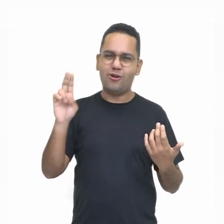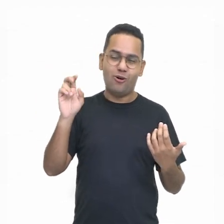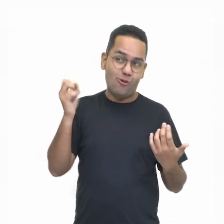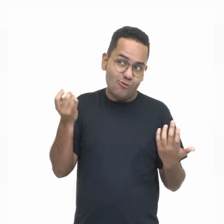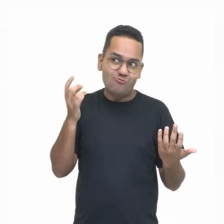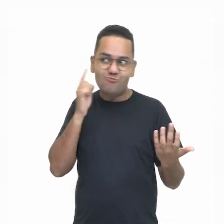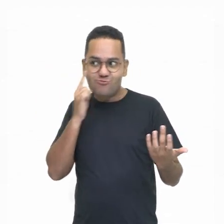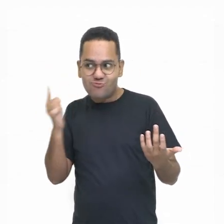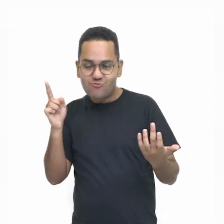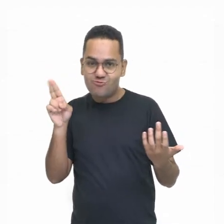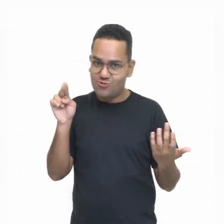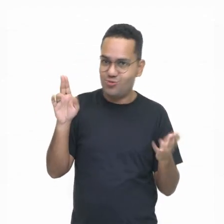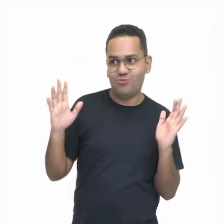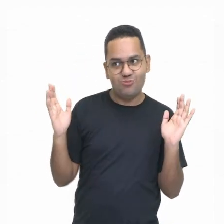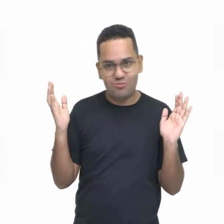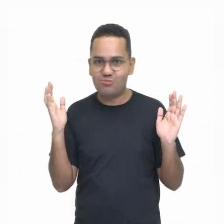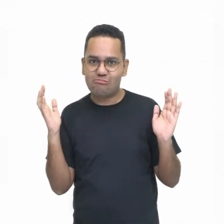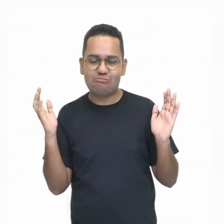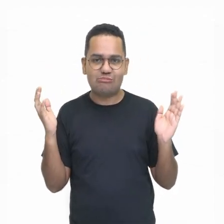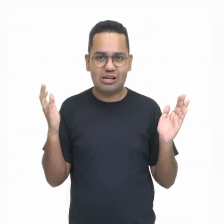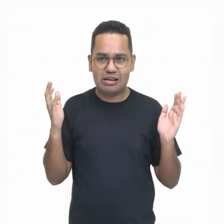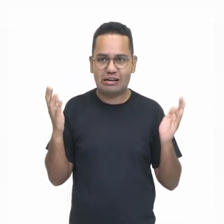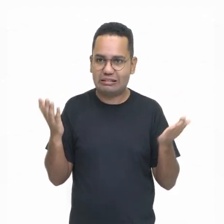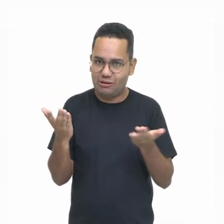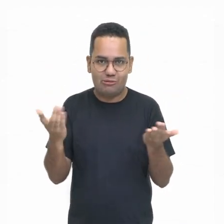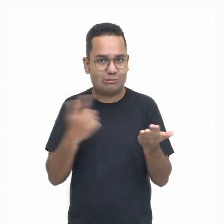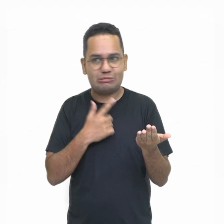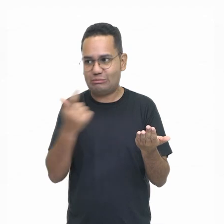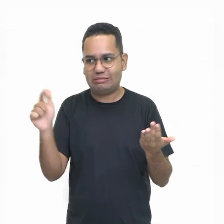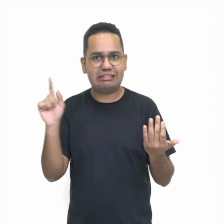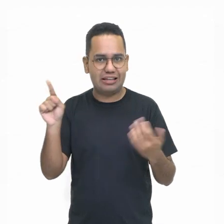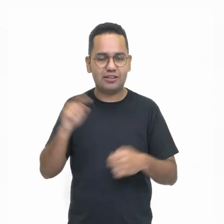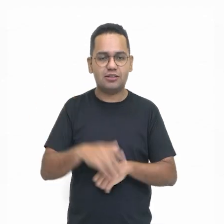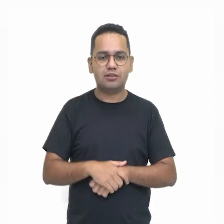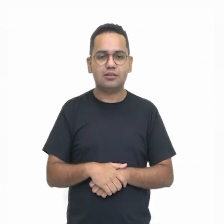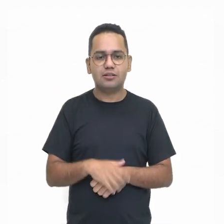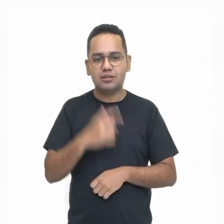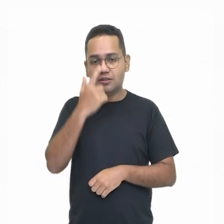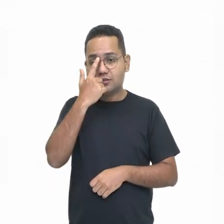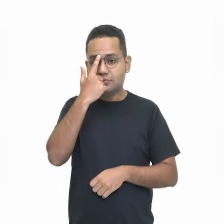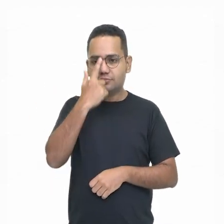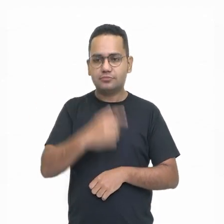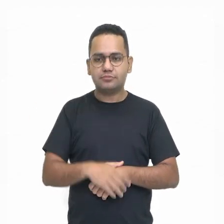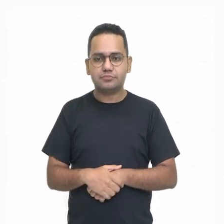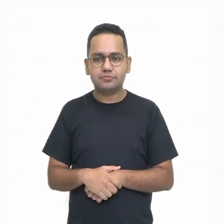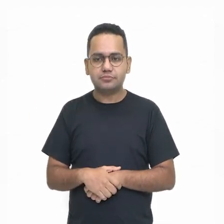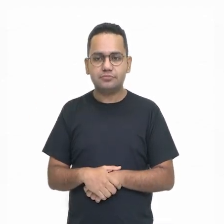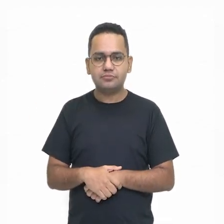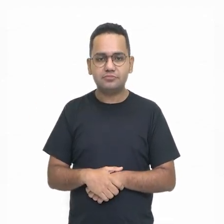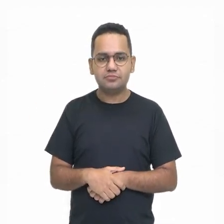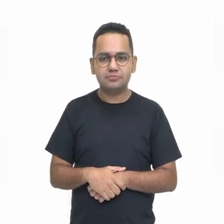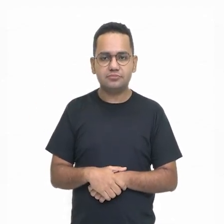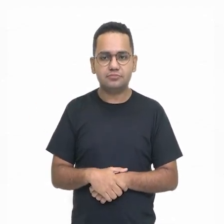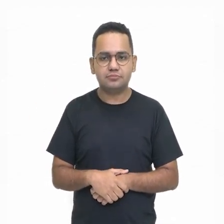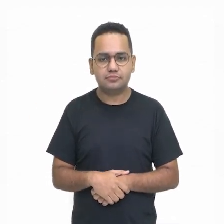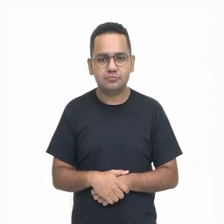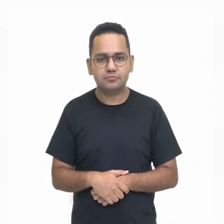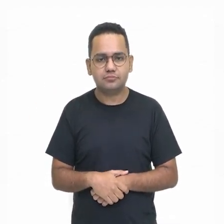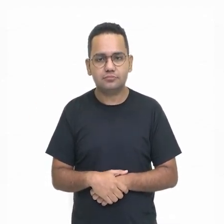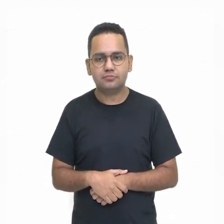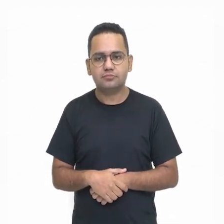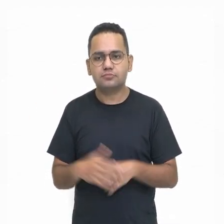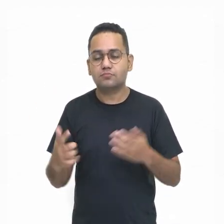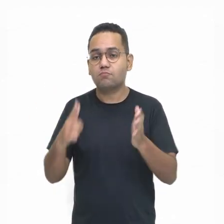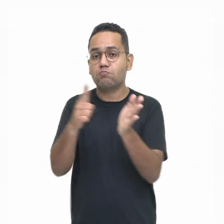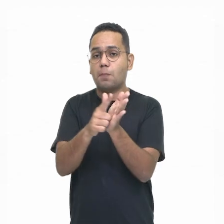fato existiu, nunca mais vem circulando, mas existiu. A moeda de R$1 feita a partir de um papel especial, né? O